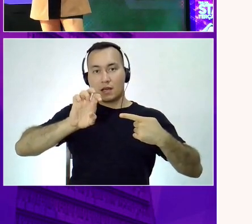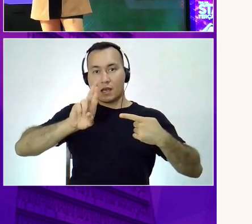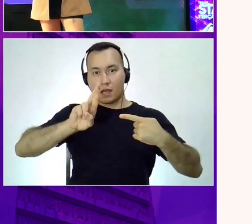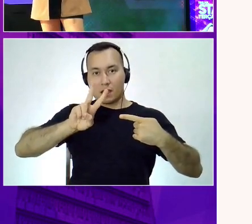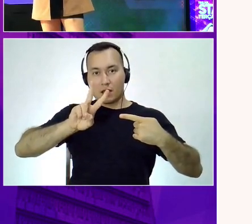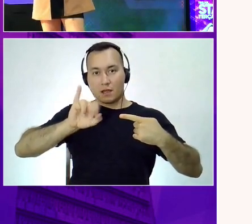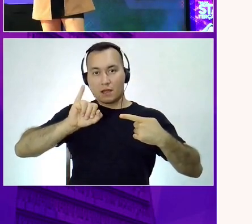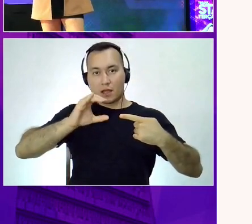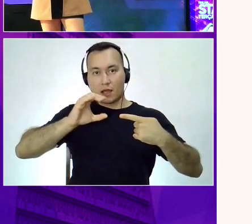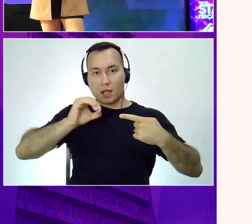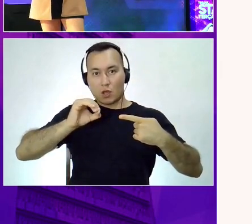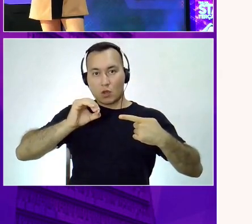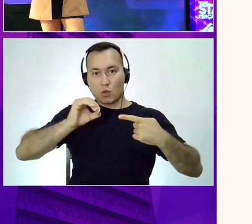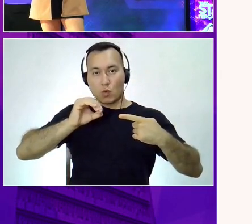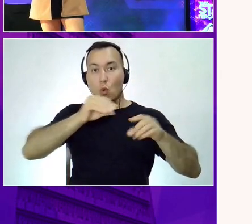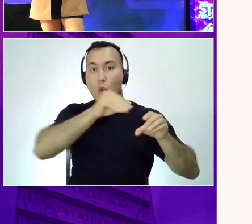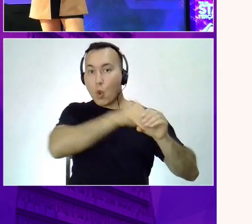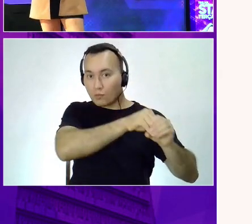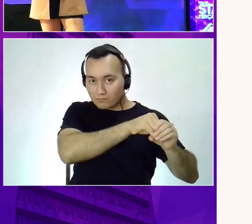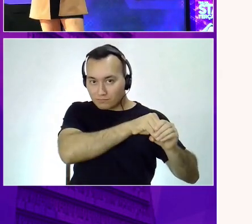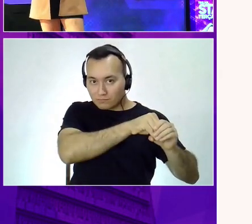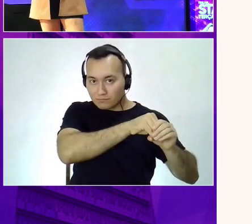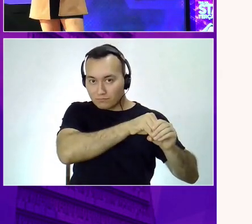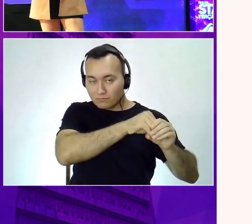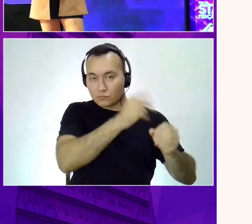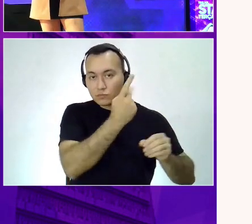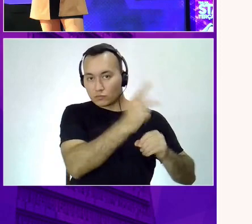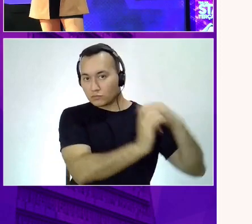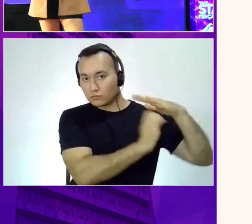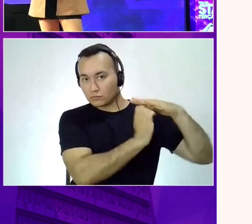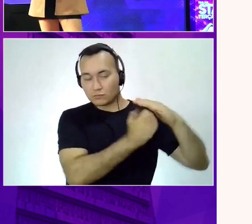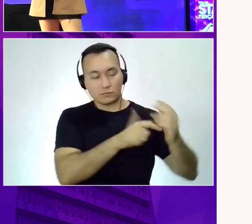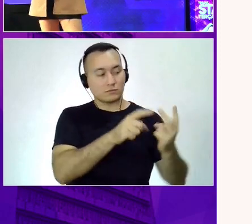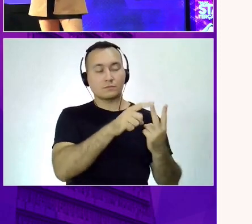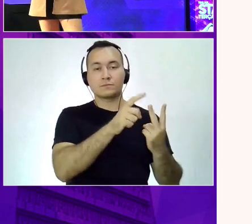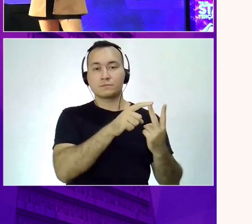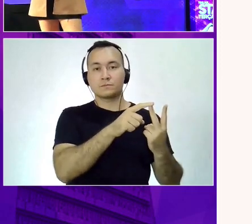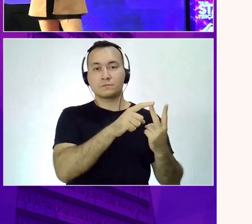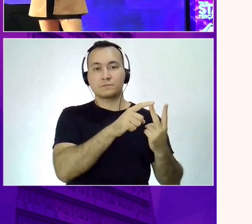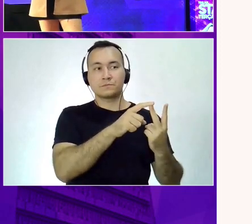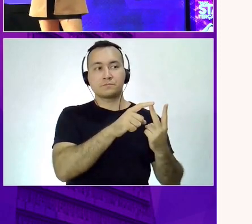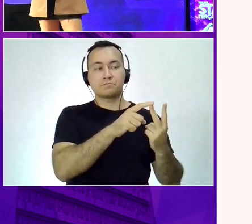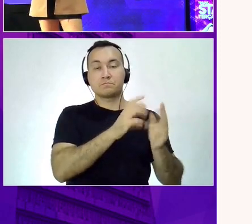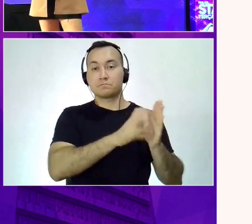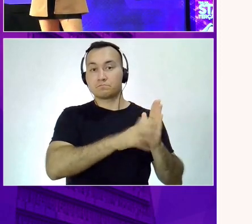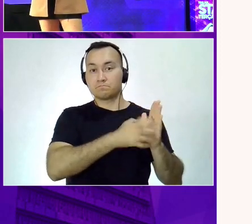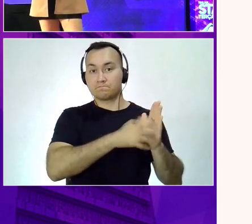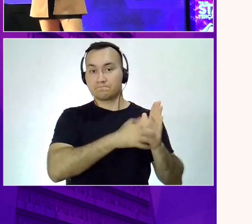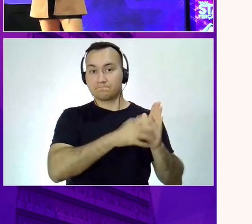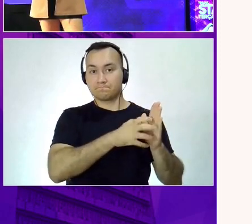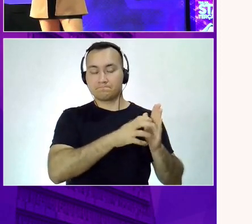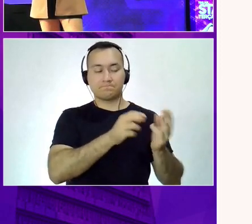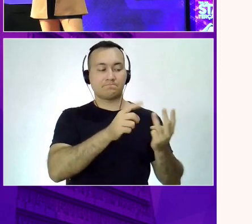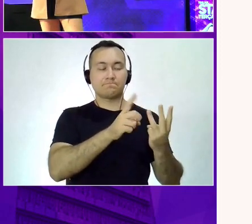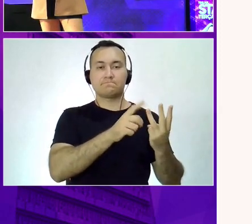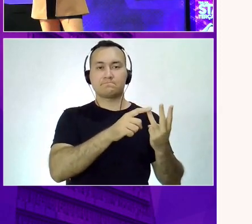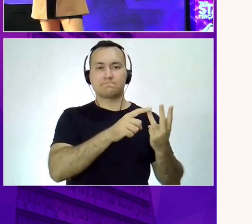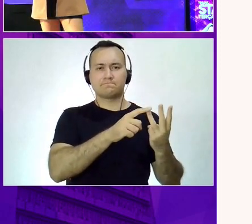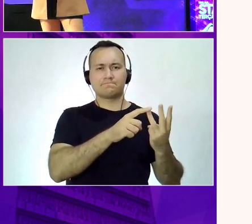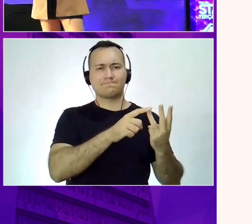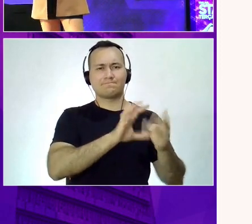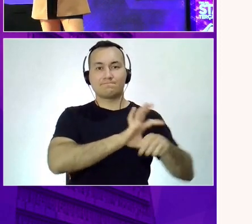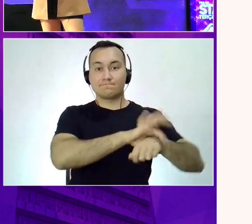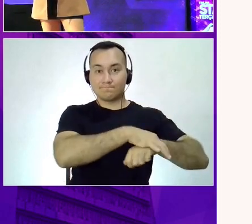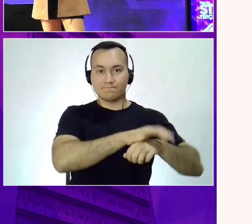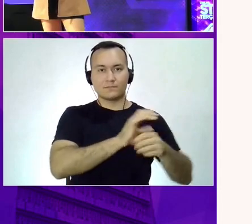essa atualização ao mesmo tempo, quando a gente pensa em uma requisição, parece muito simples. Na verdade, todo o sistema,